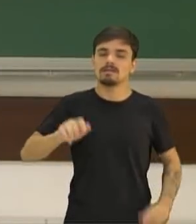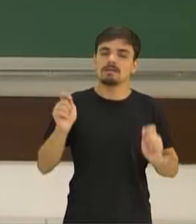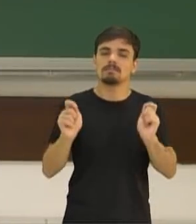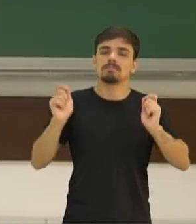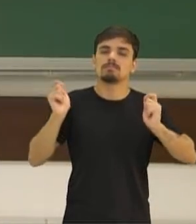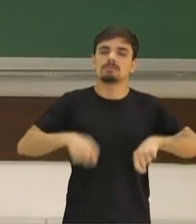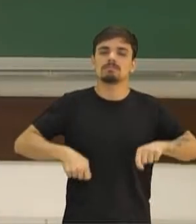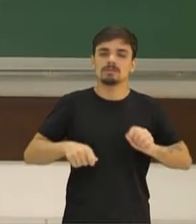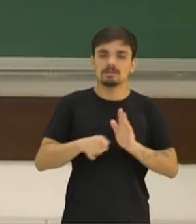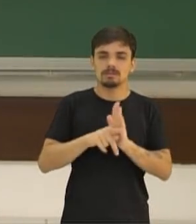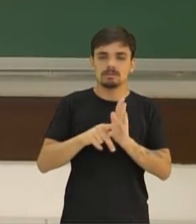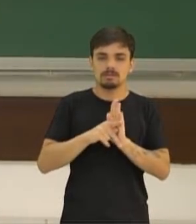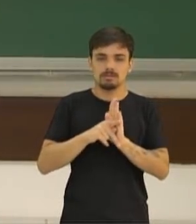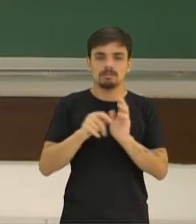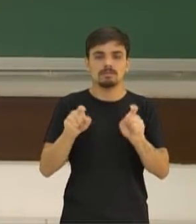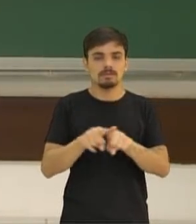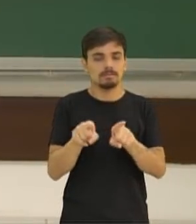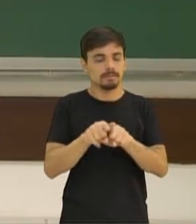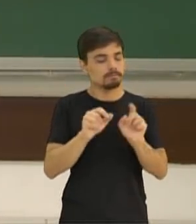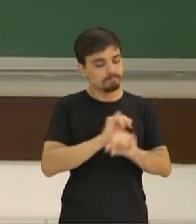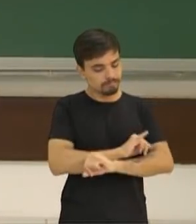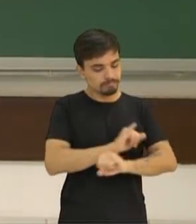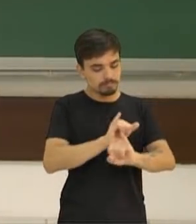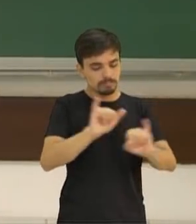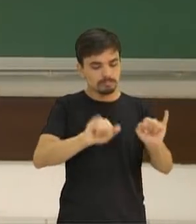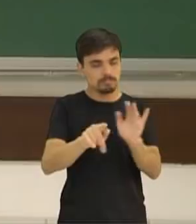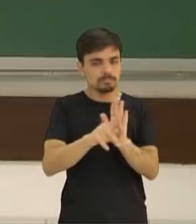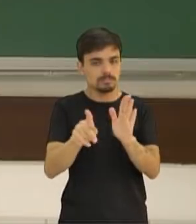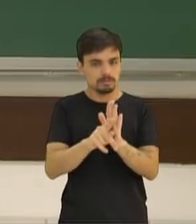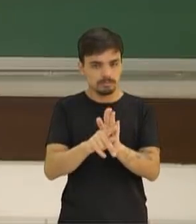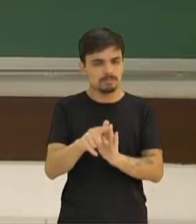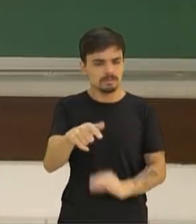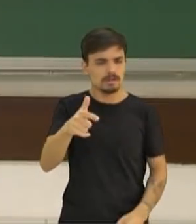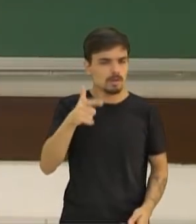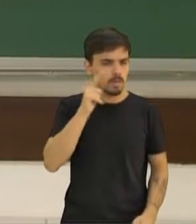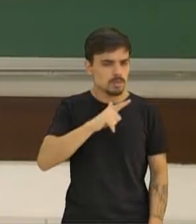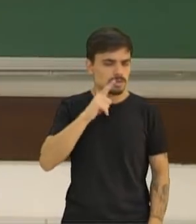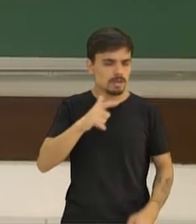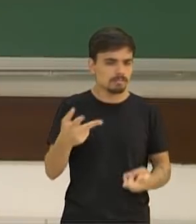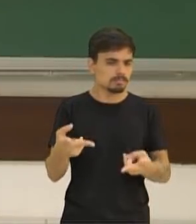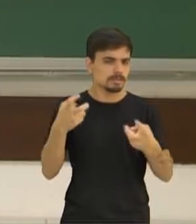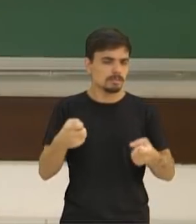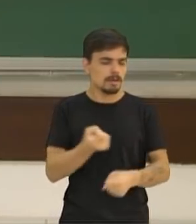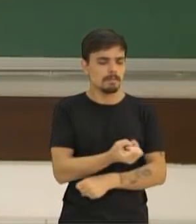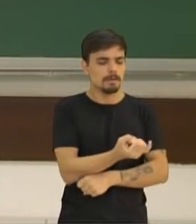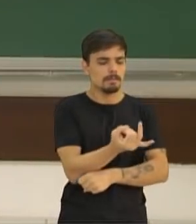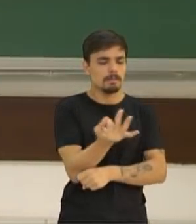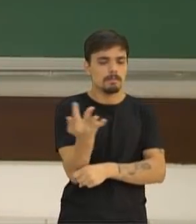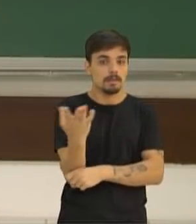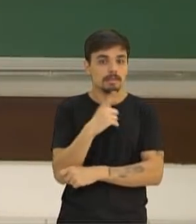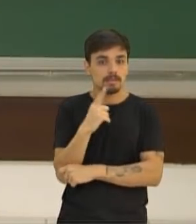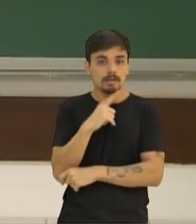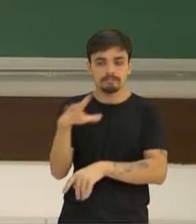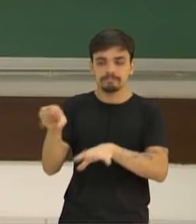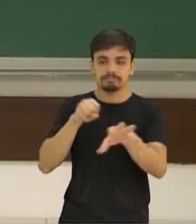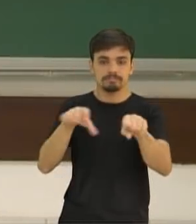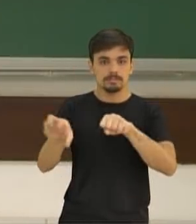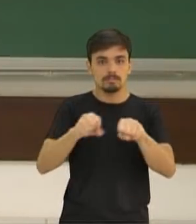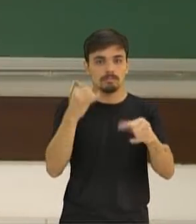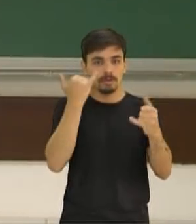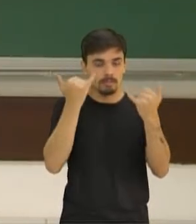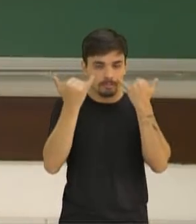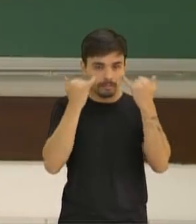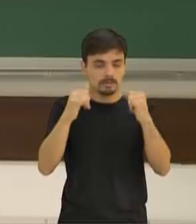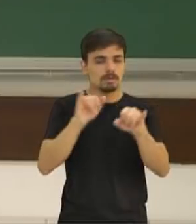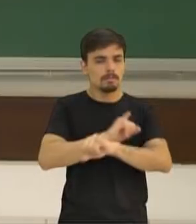é trazida aqui nesse anúncio publicitário. Conseguem perceber quanta coisa a gente consegue retirar de um anúncio publicitário